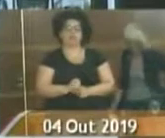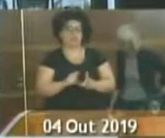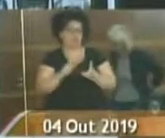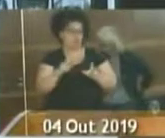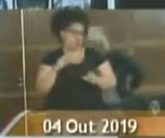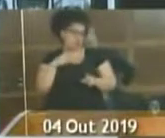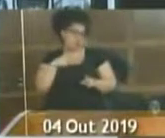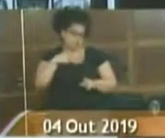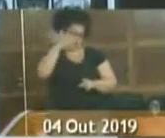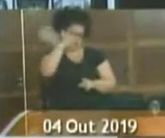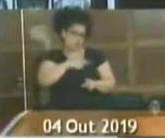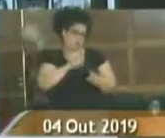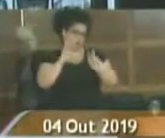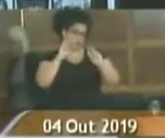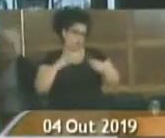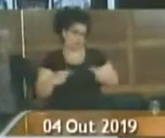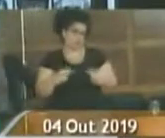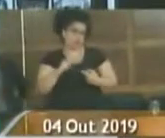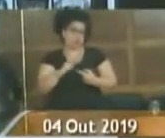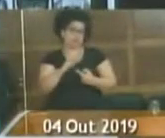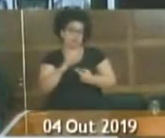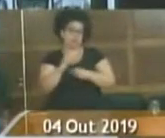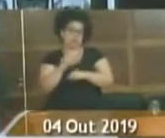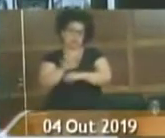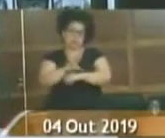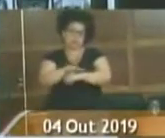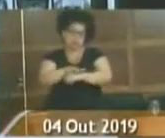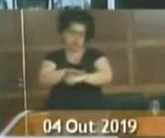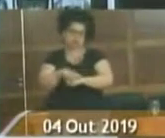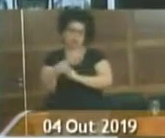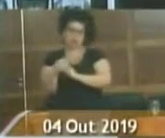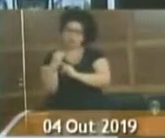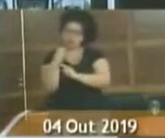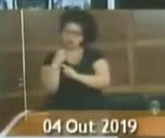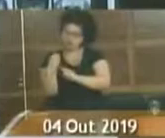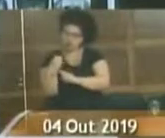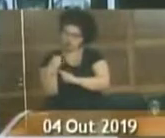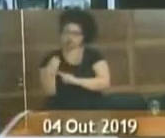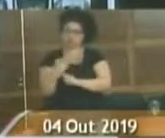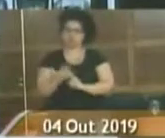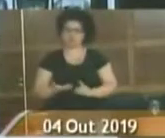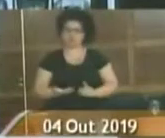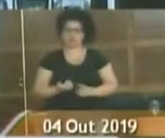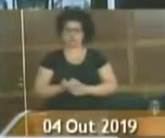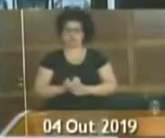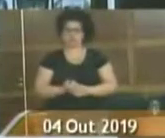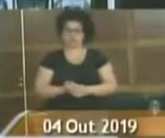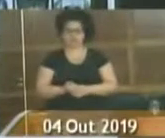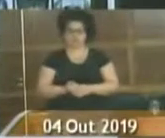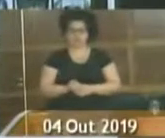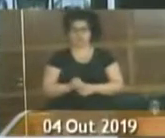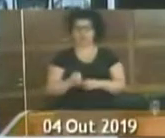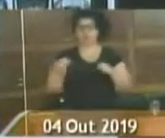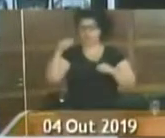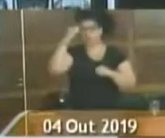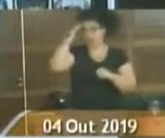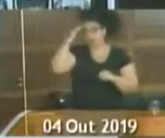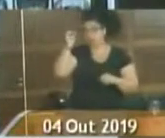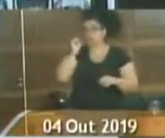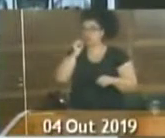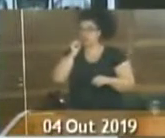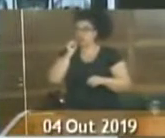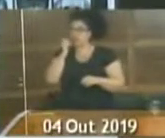tem que fazer com os animais. Quando eles estão doentinhos, a gente tem que cuidar, a gente tem que entender que nem sempre eles